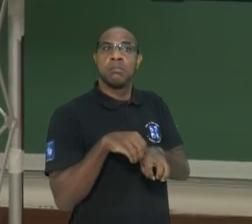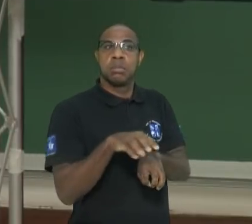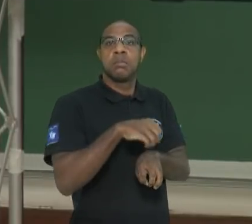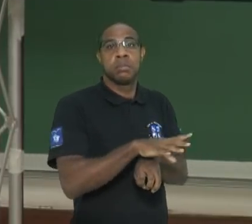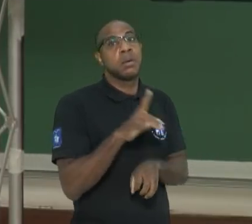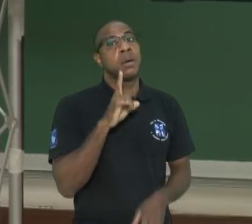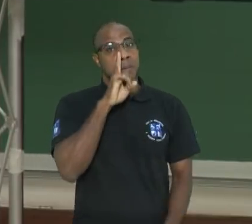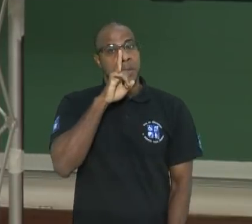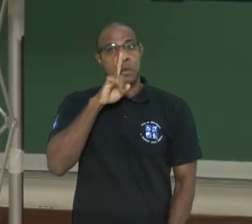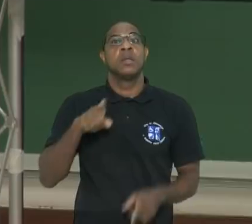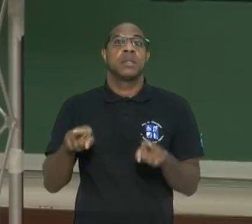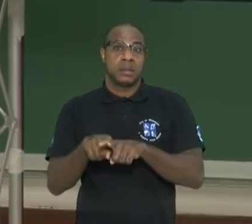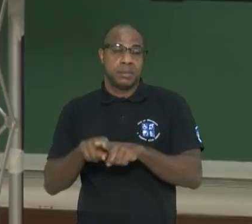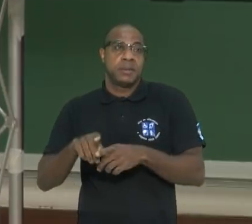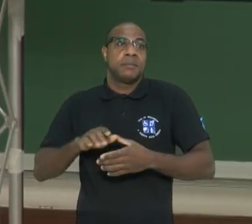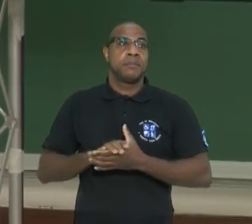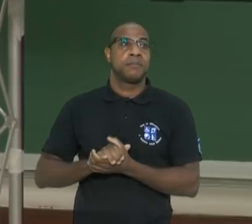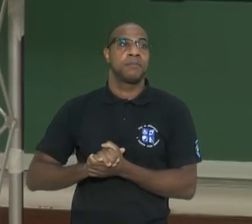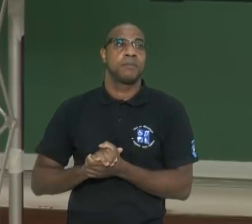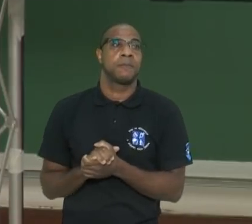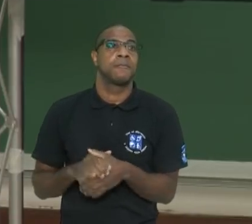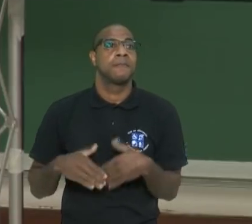leishmania em